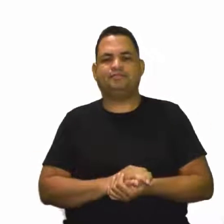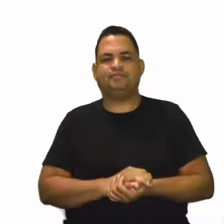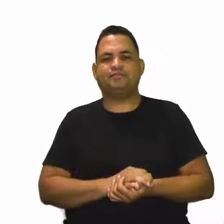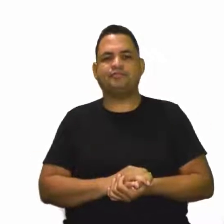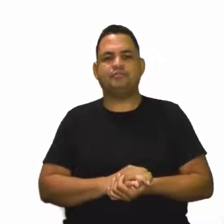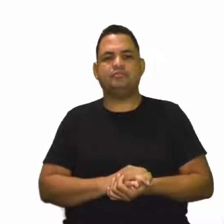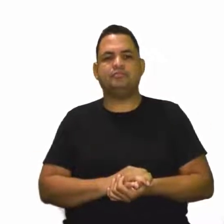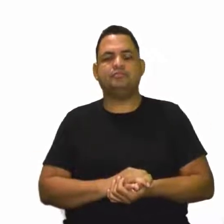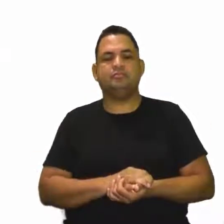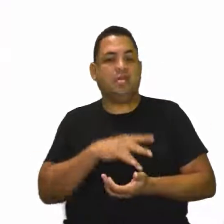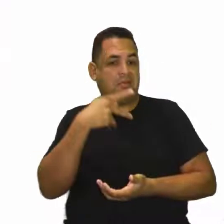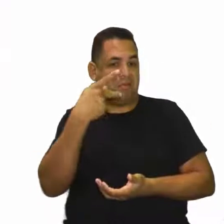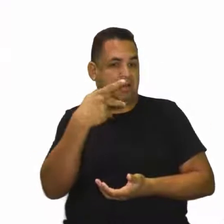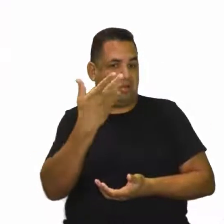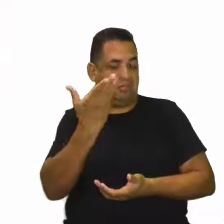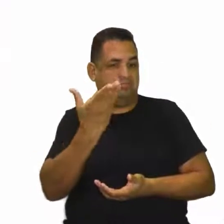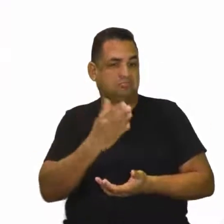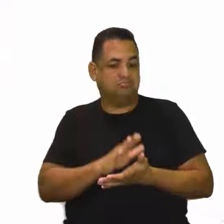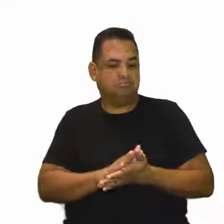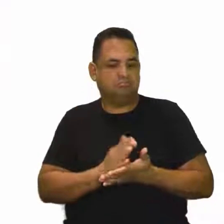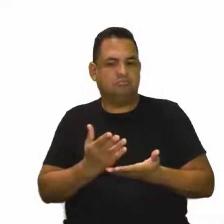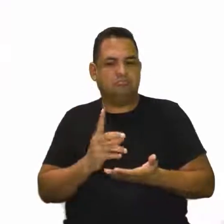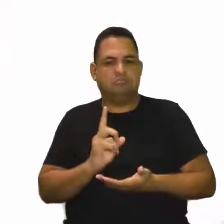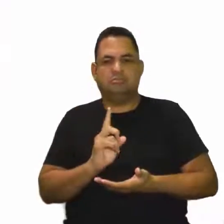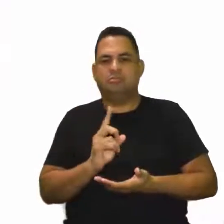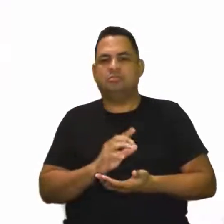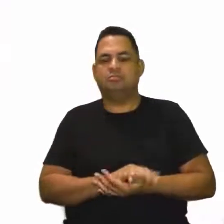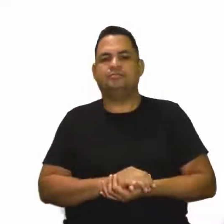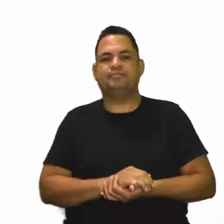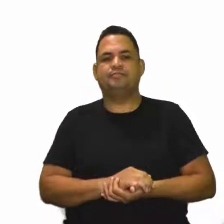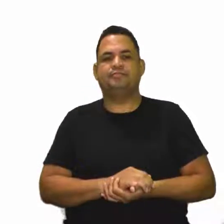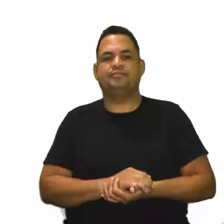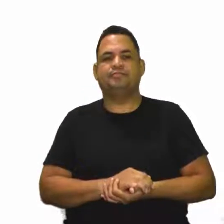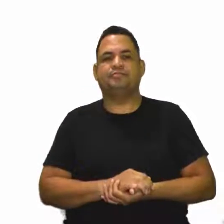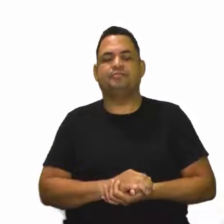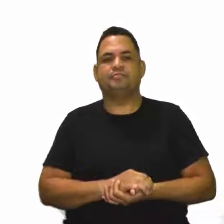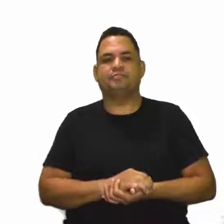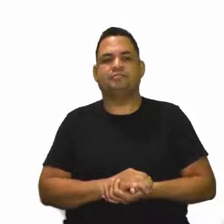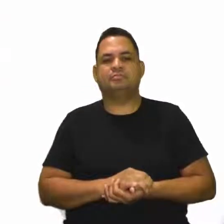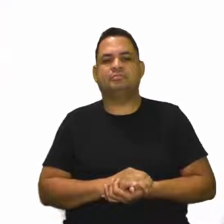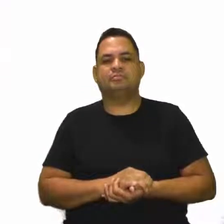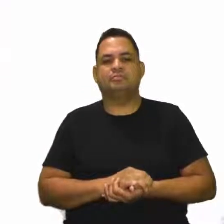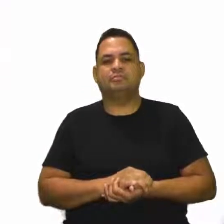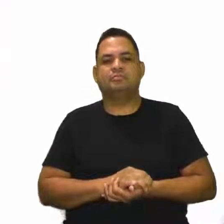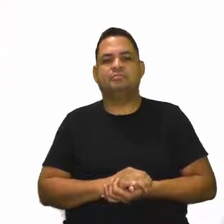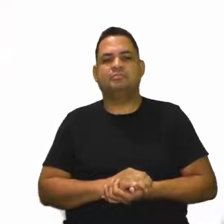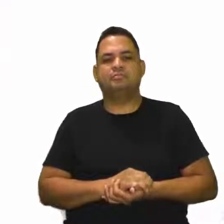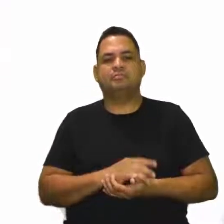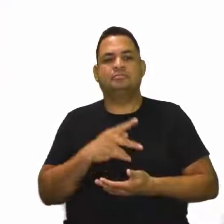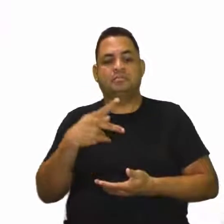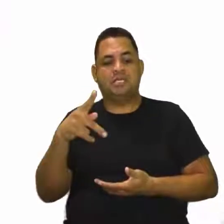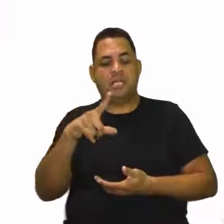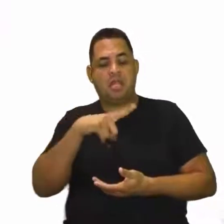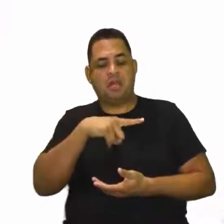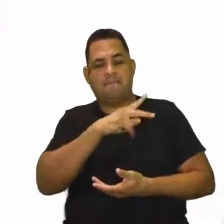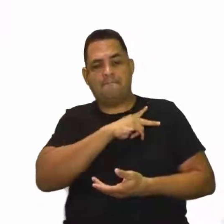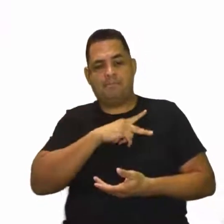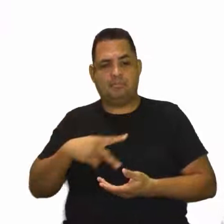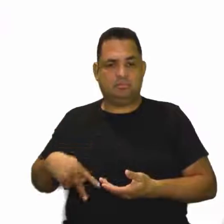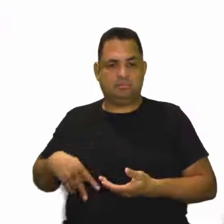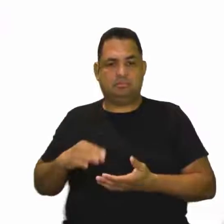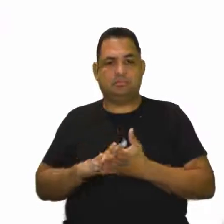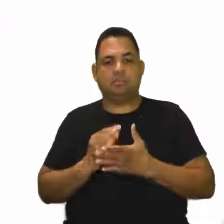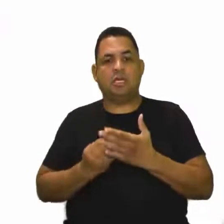ó, porta-voz. Tu vai se queimar sozinho? Claro que não. Para a sua presidência, quem vai